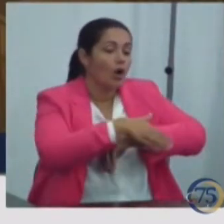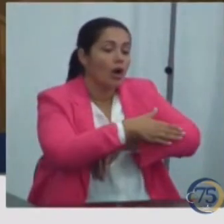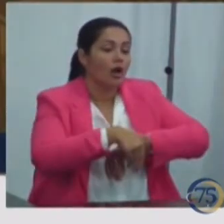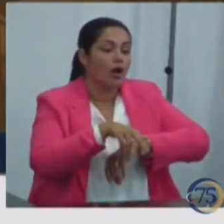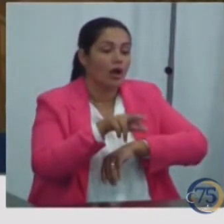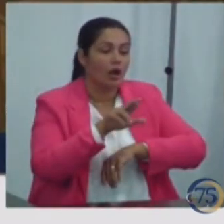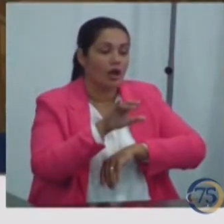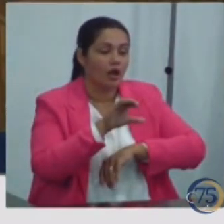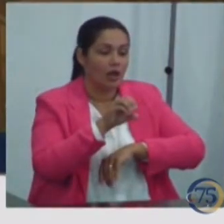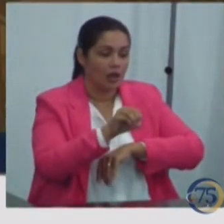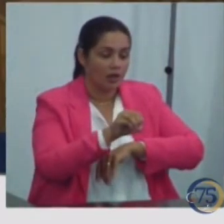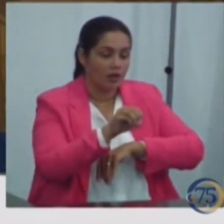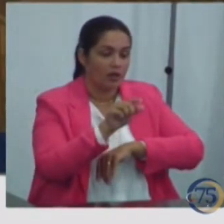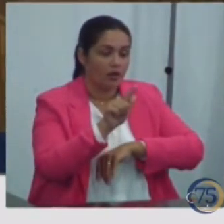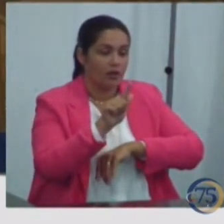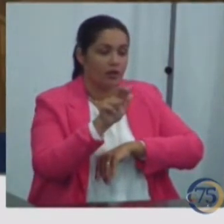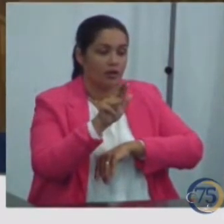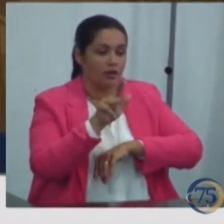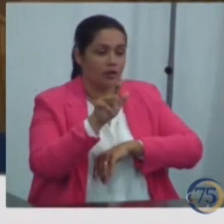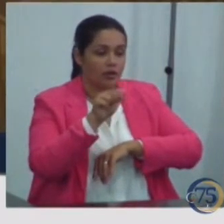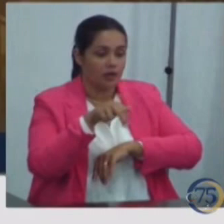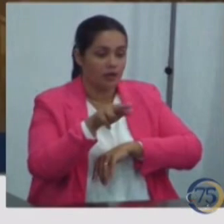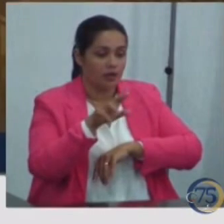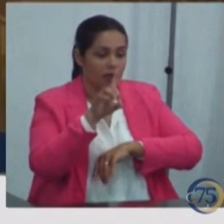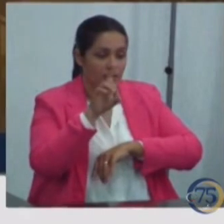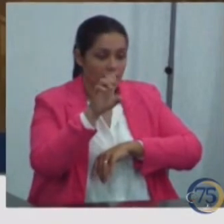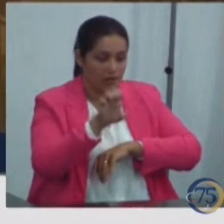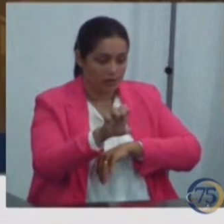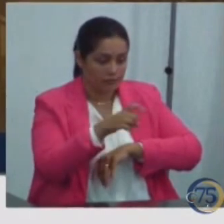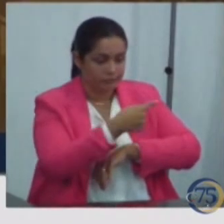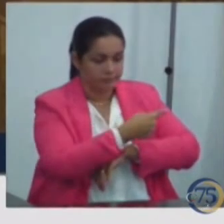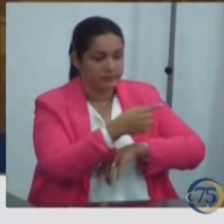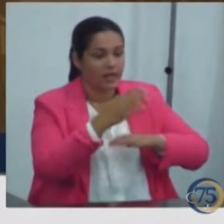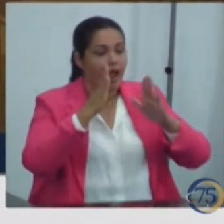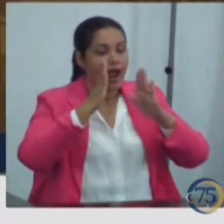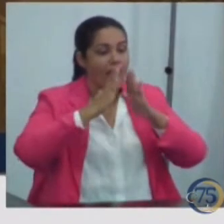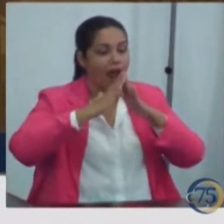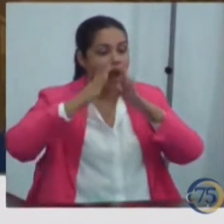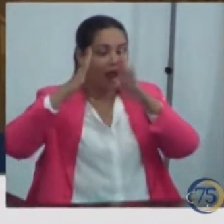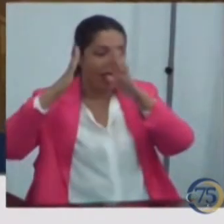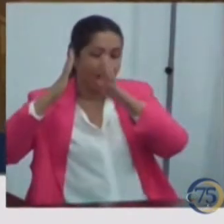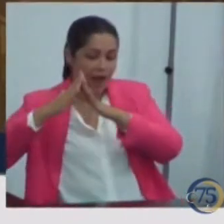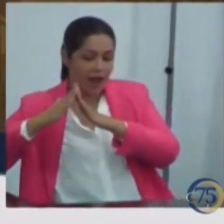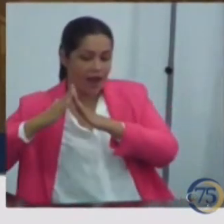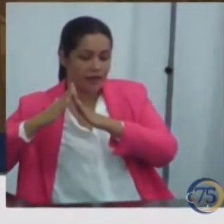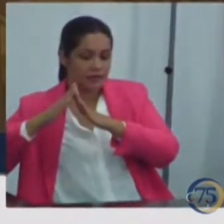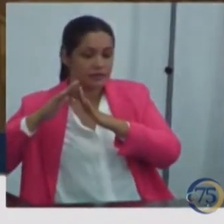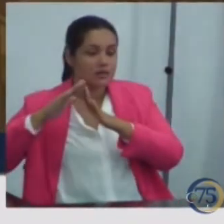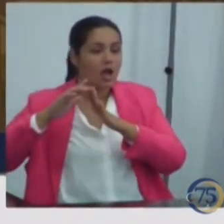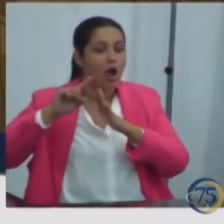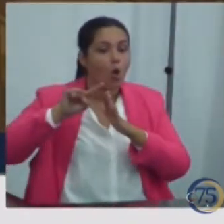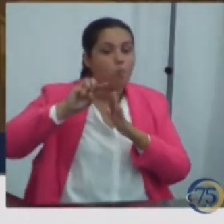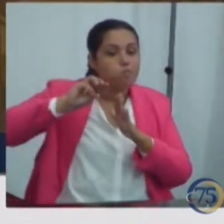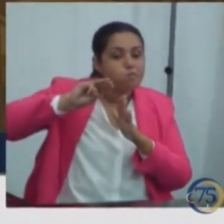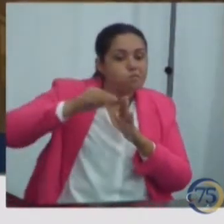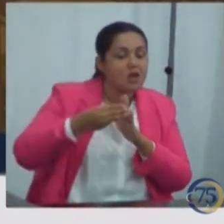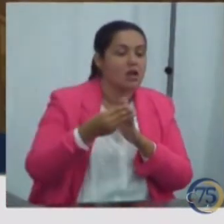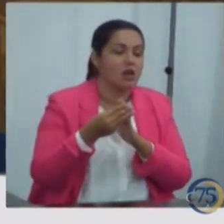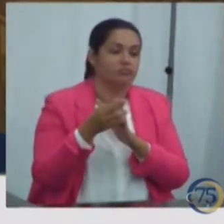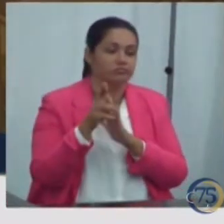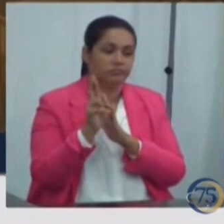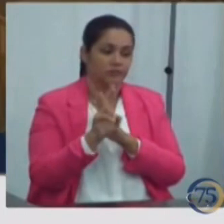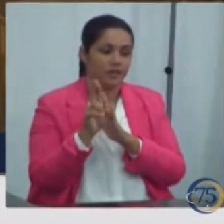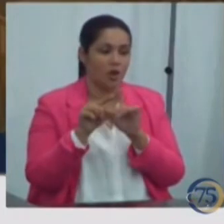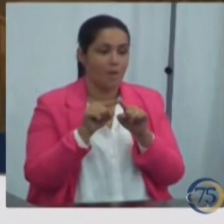duas casas construída campeão de reais cada uma as pessoas